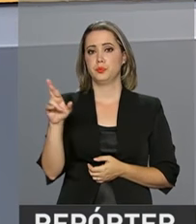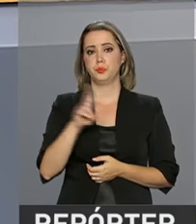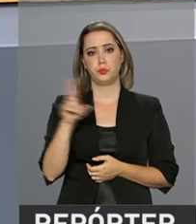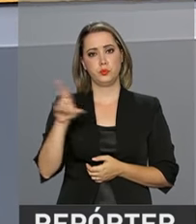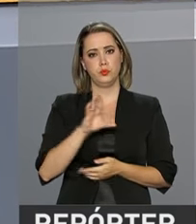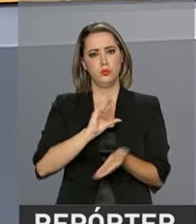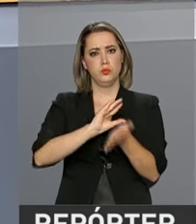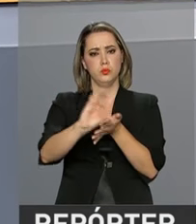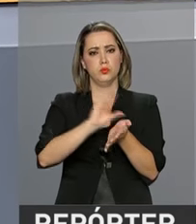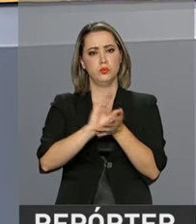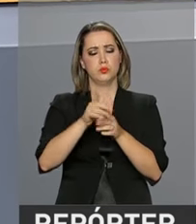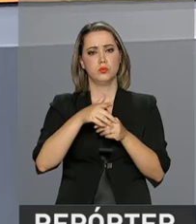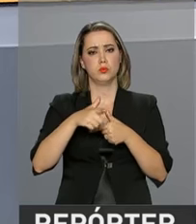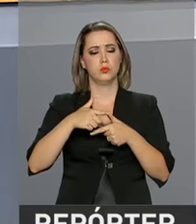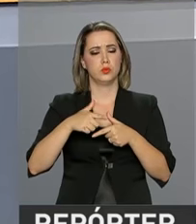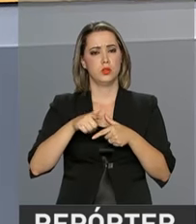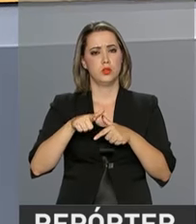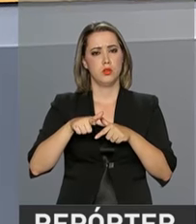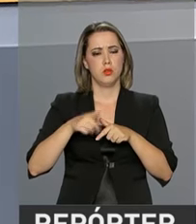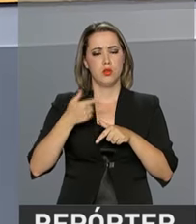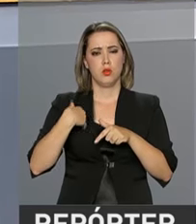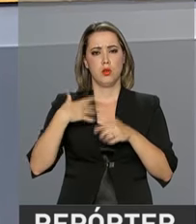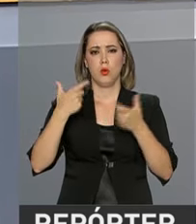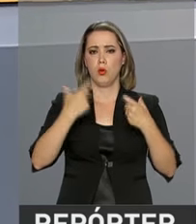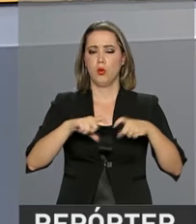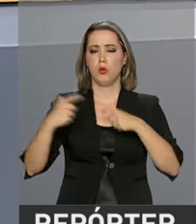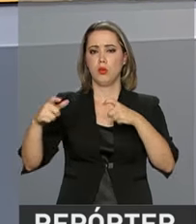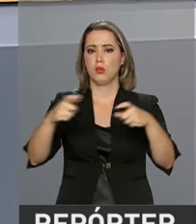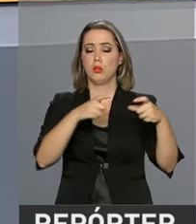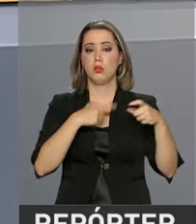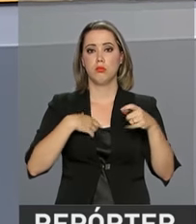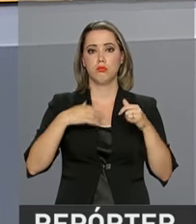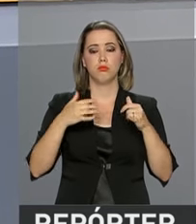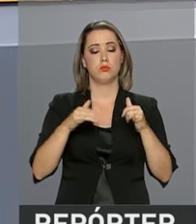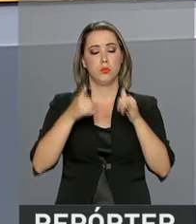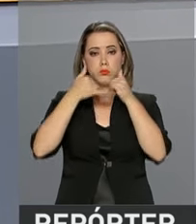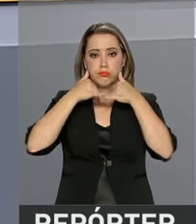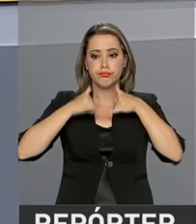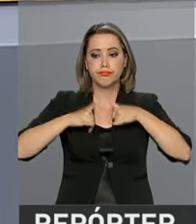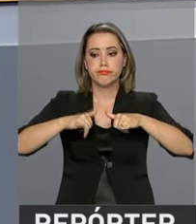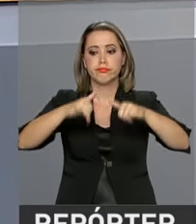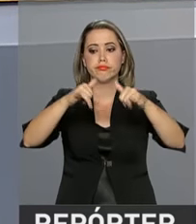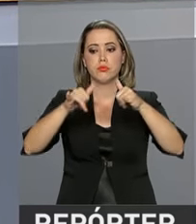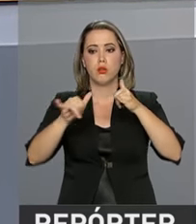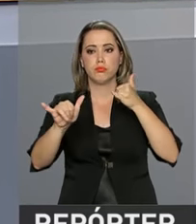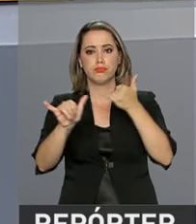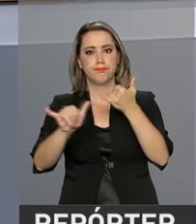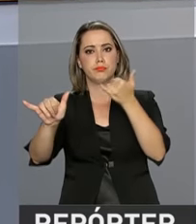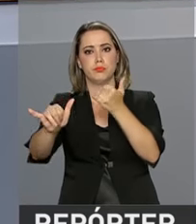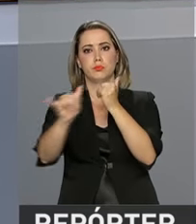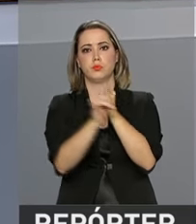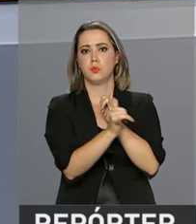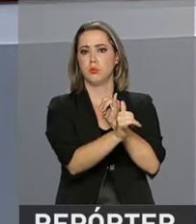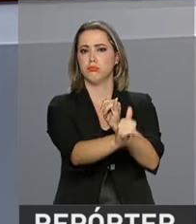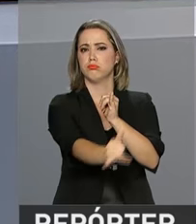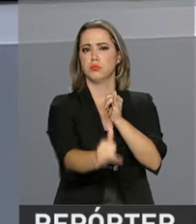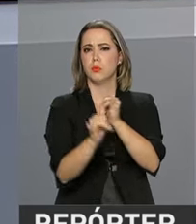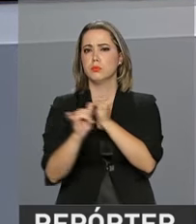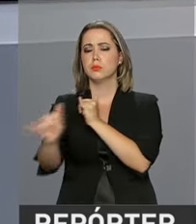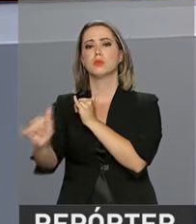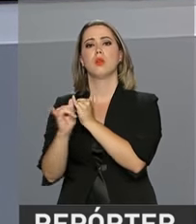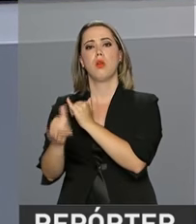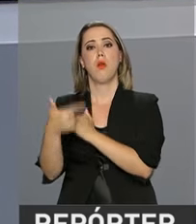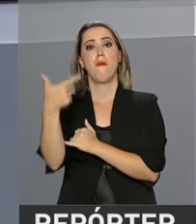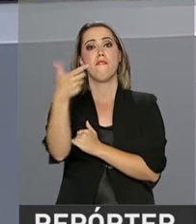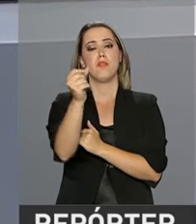investidos em linhas de transmissão pela agência nacional de energia elétrica annel 20 estados vão ser beneficiados